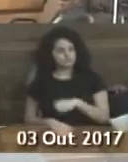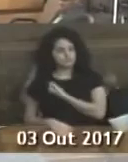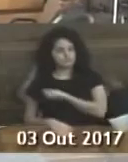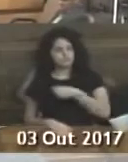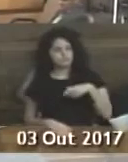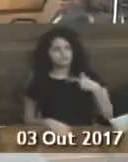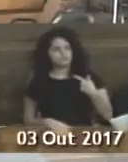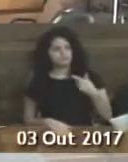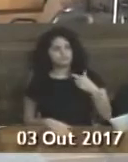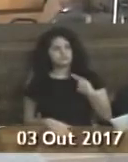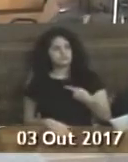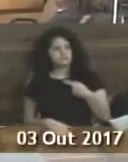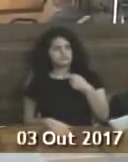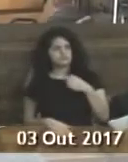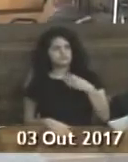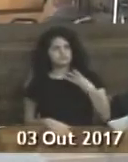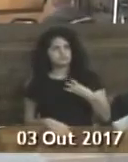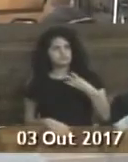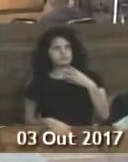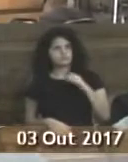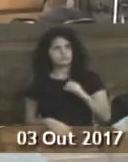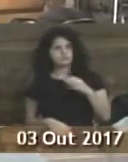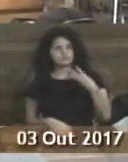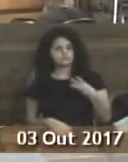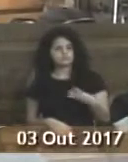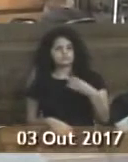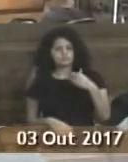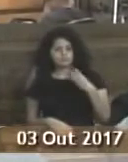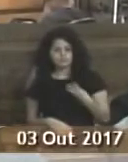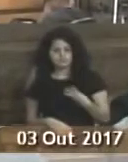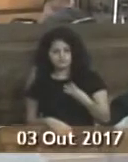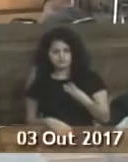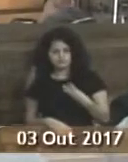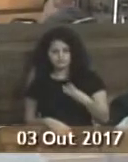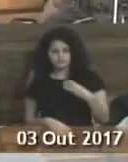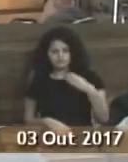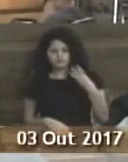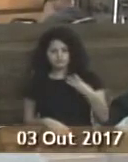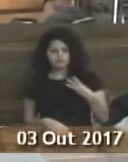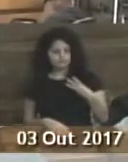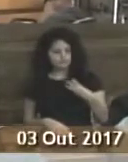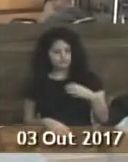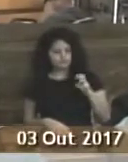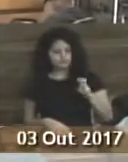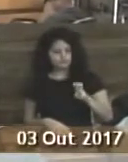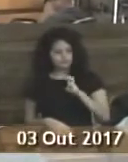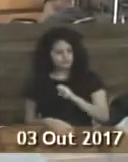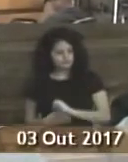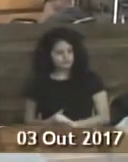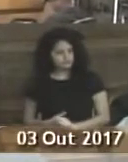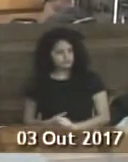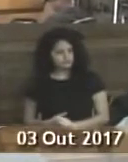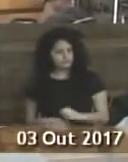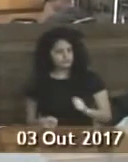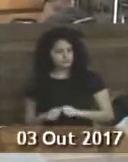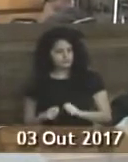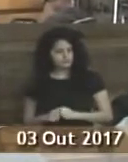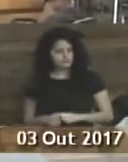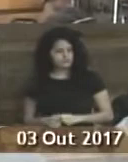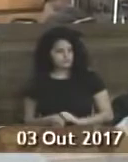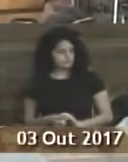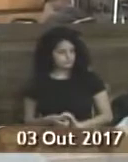31, 33, 38, 40, 42, 46, 50, 51, 53, 55, de autoria dos vereadores ora lidos no